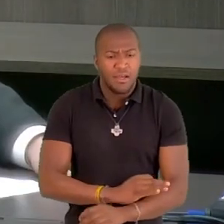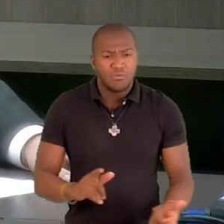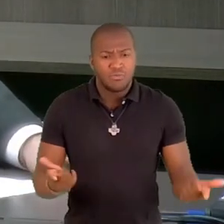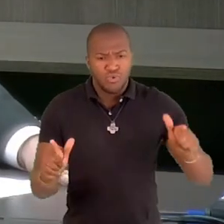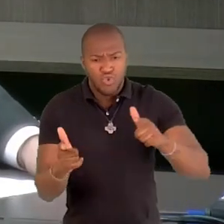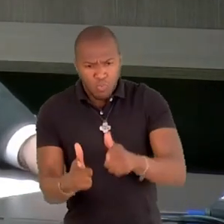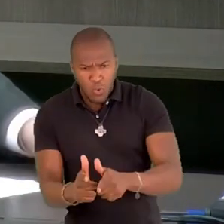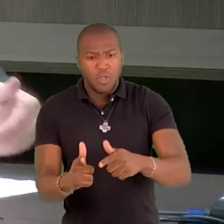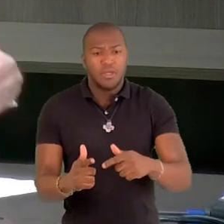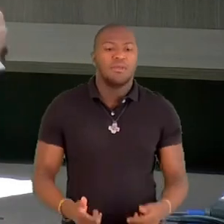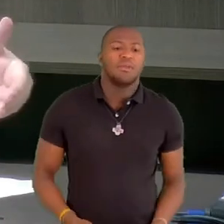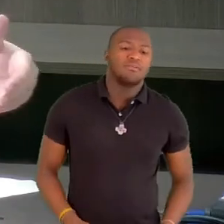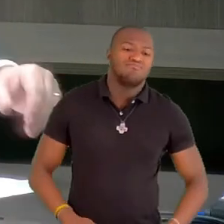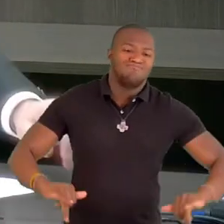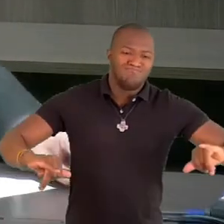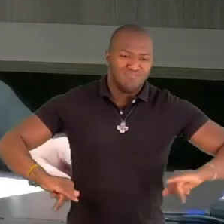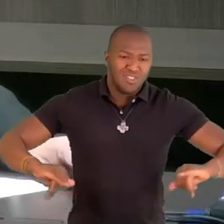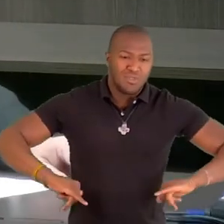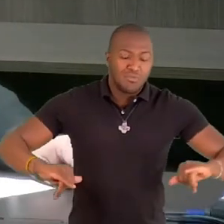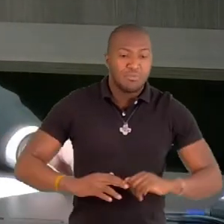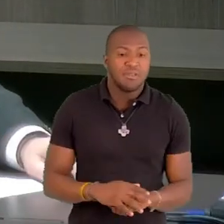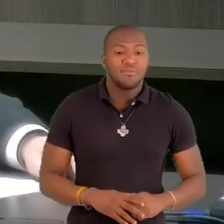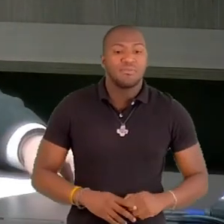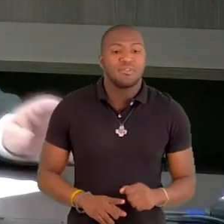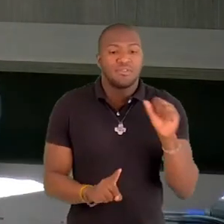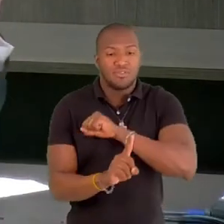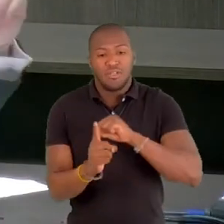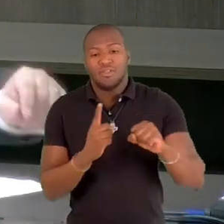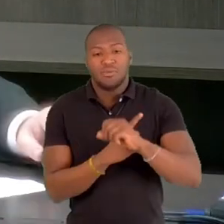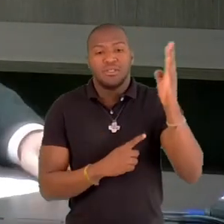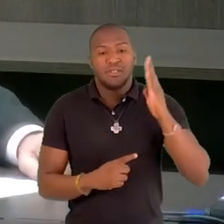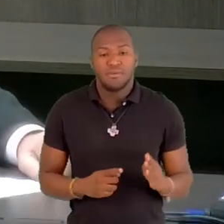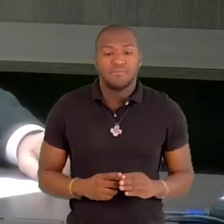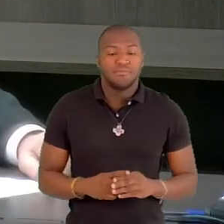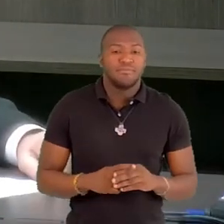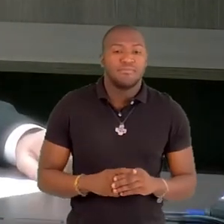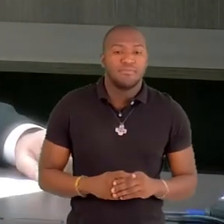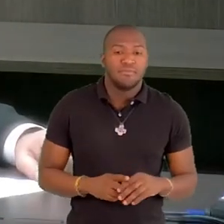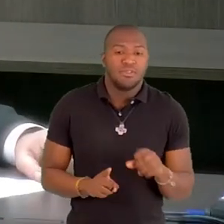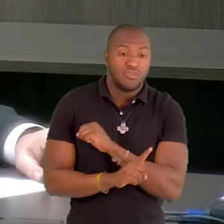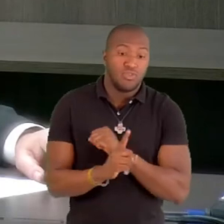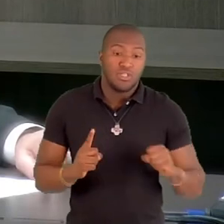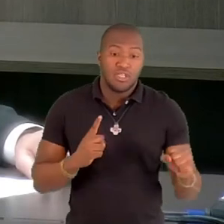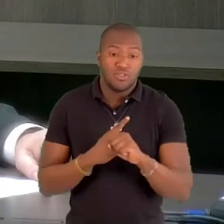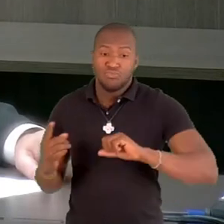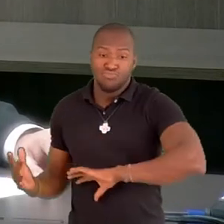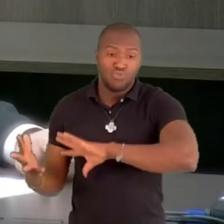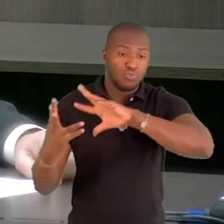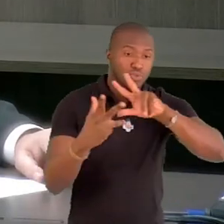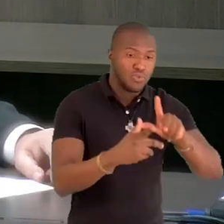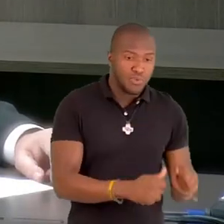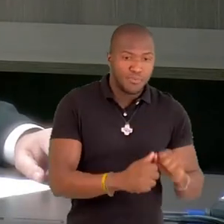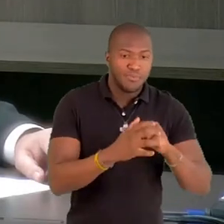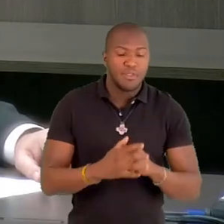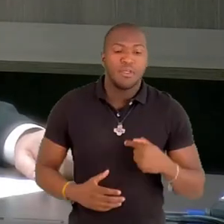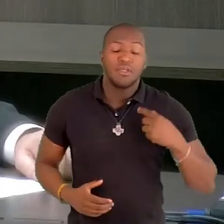essa chaga, esse verdadeiro câncer que consome a sociedade, não apenas a sociedade brasileira, mas a sociedade mundial. E